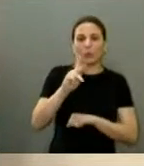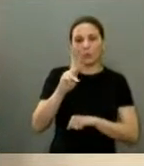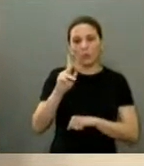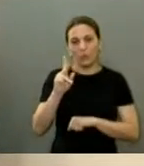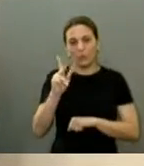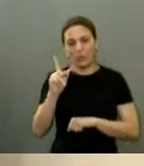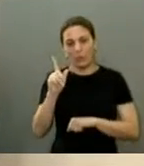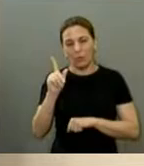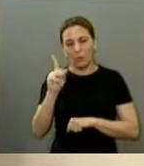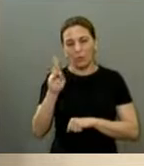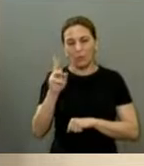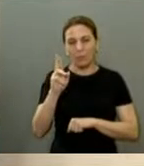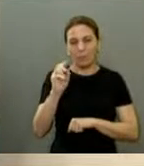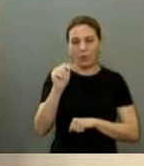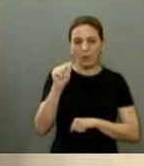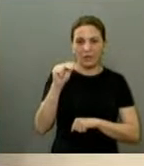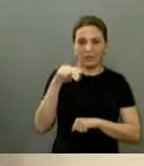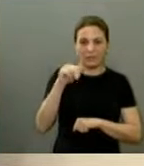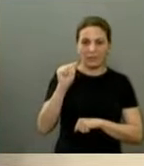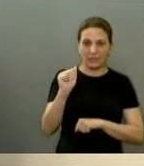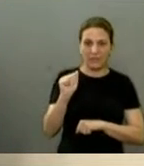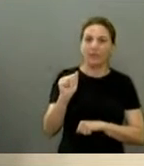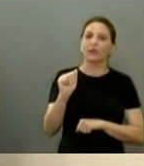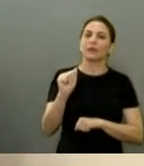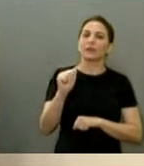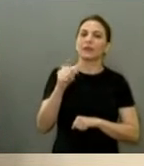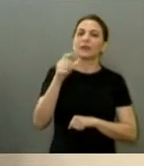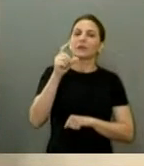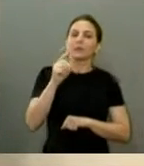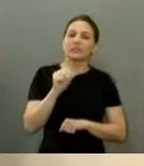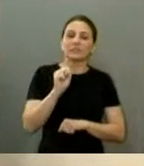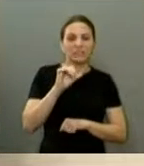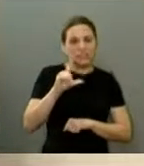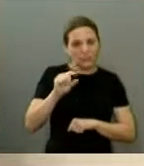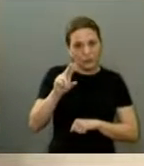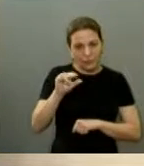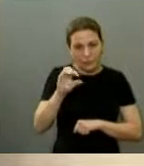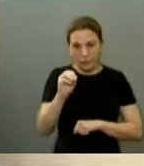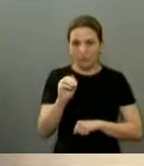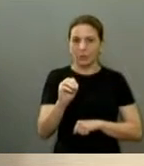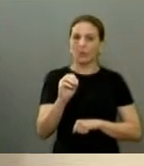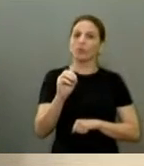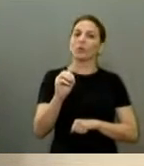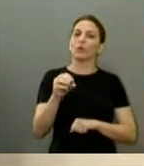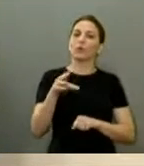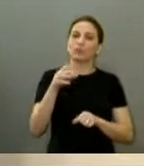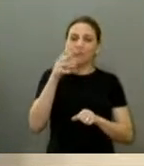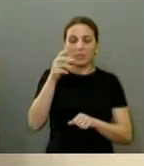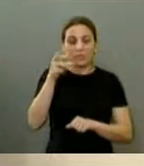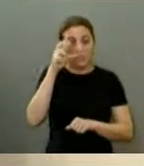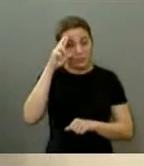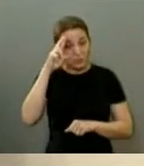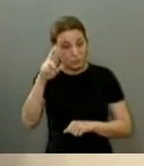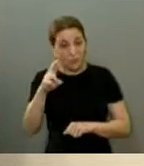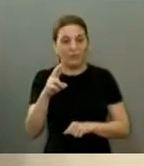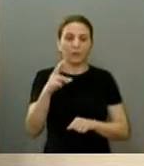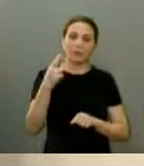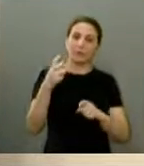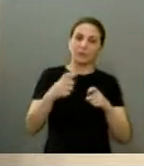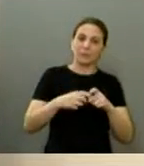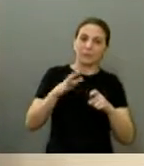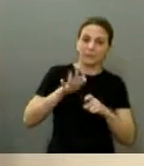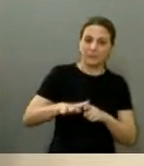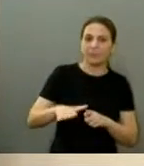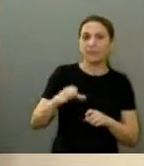o Dr. Ademir, que responde pela parte de uniária, Dr. Silvio Storniolo, que é o chefe da pediatria, Dra. Rosana, que é chefe